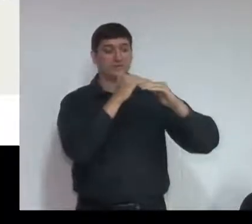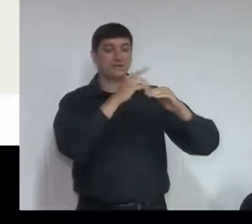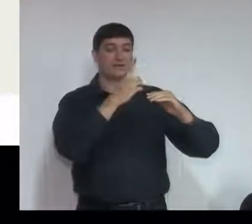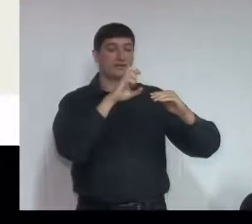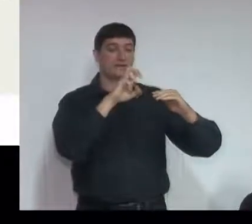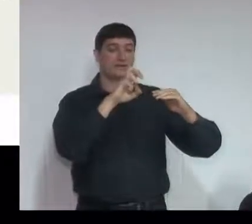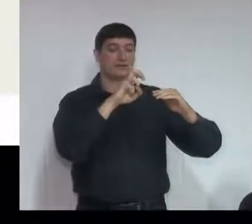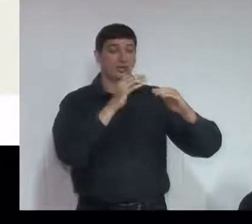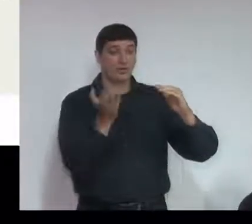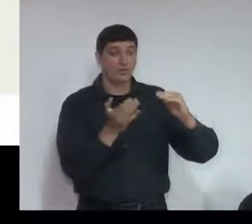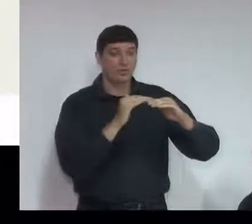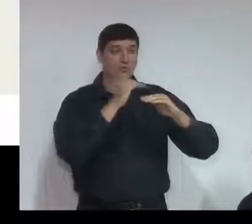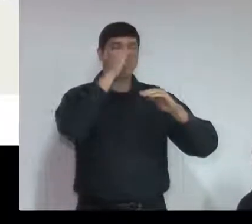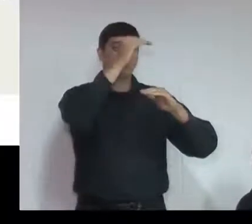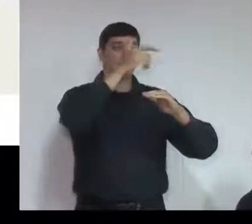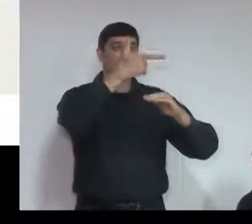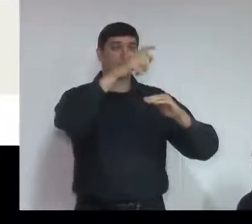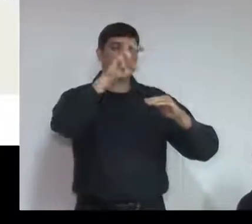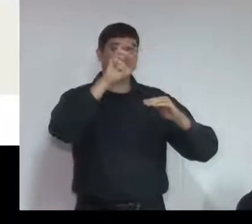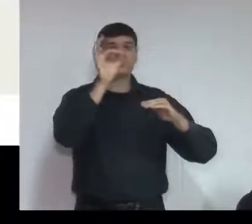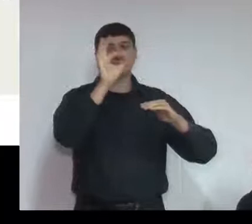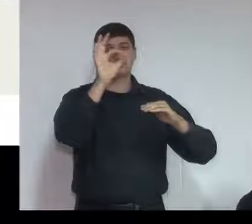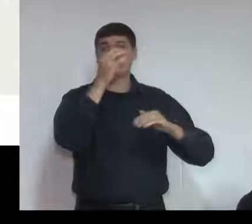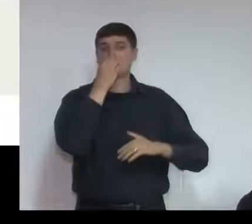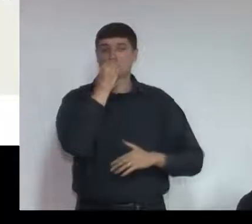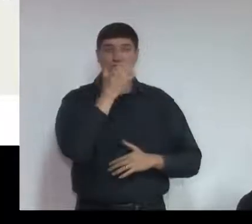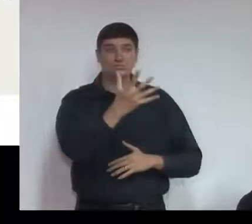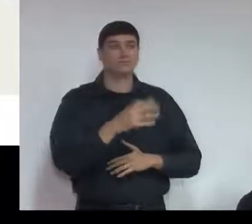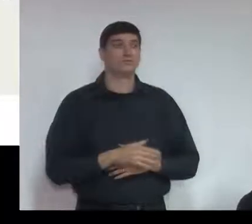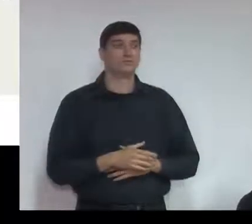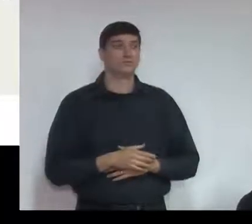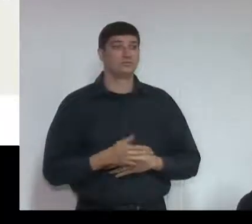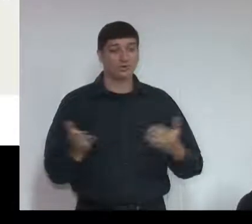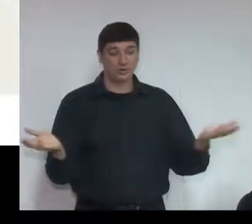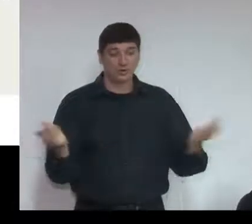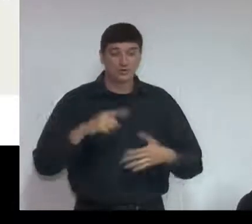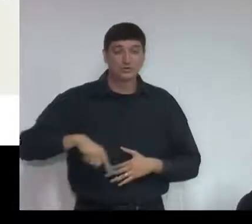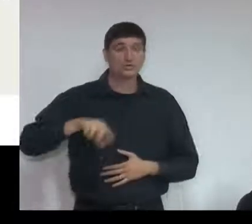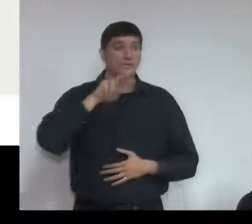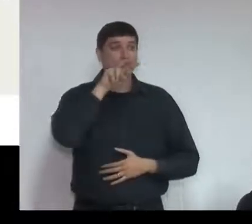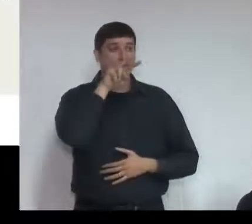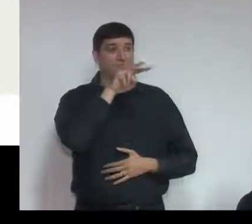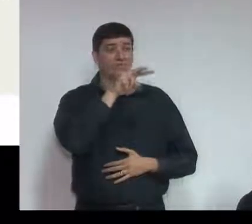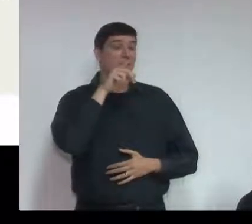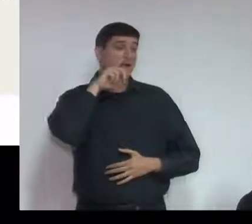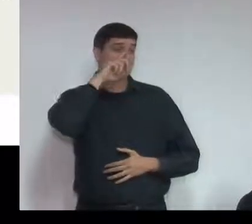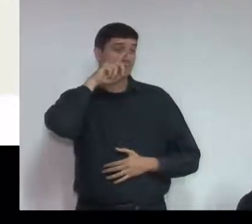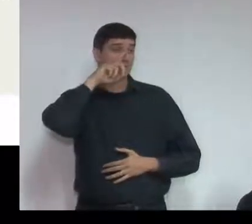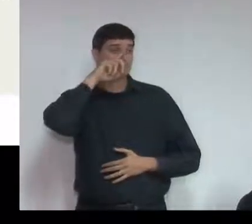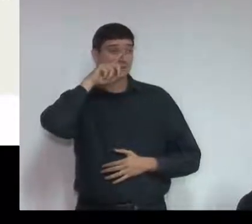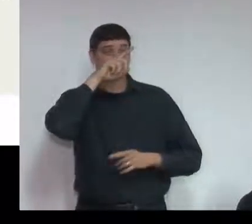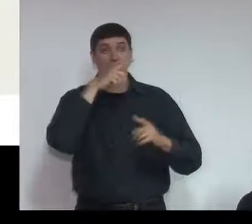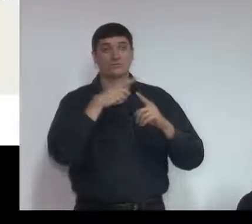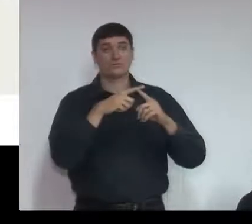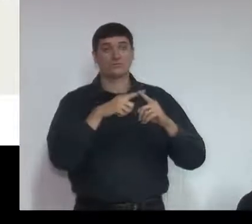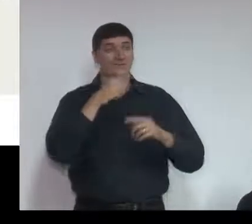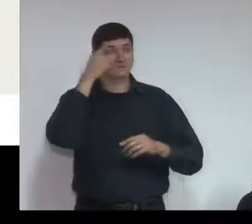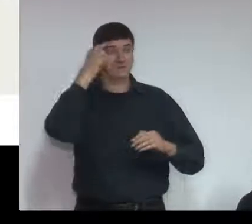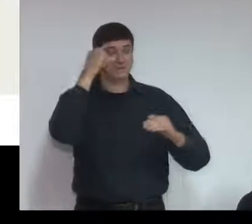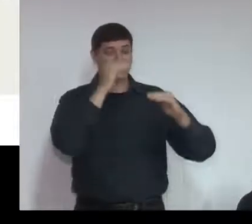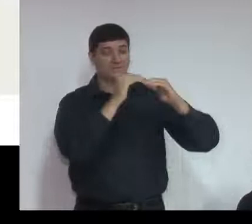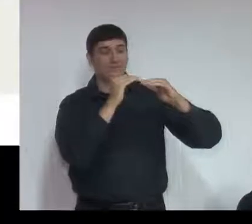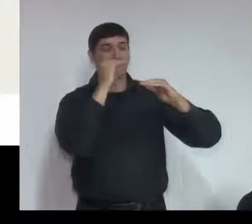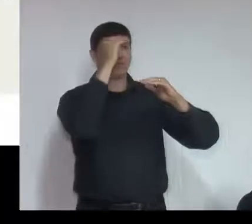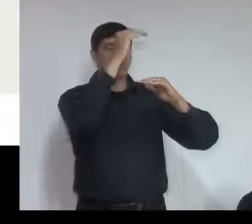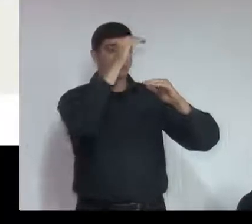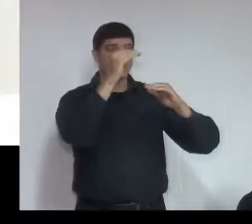gente gasta 25%. Então, se a gente usa, ou se a gente analisa o número frio, ele é perigoso. Porque gastar mais não significa